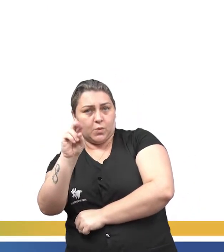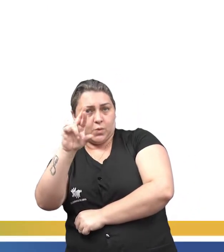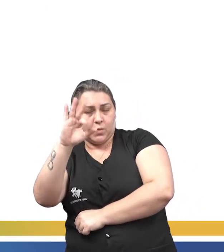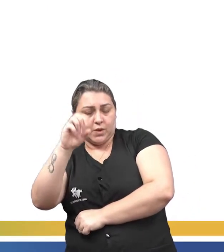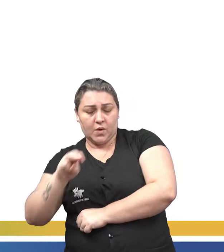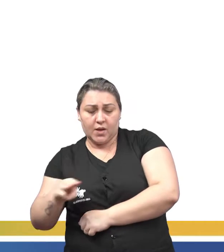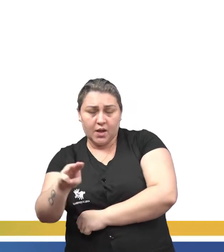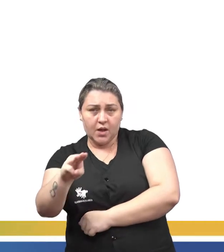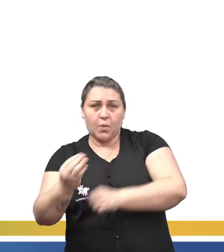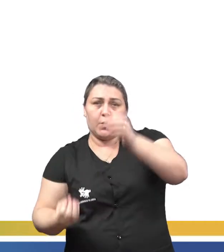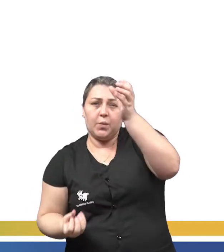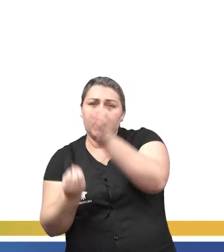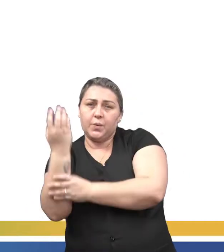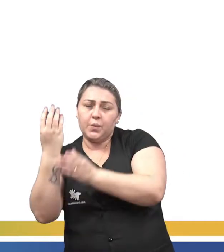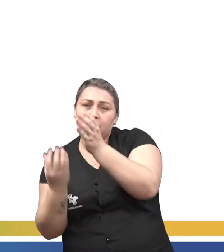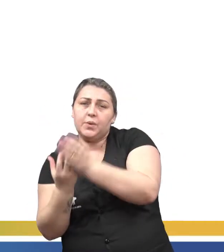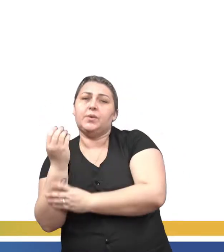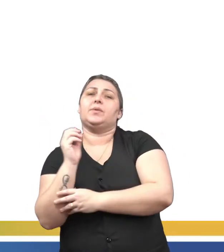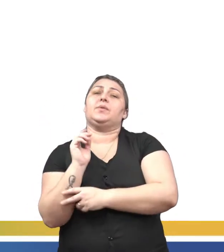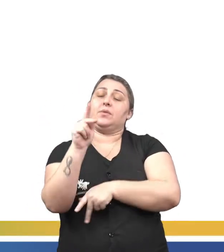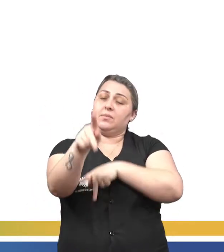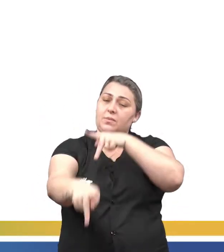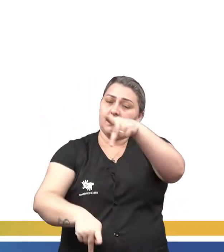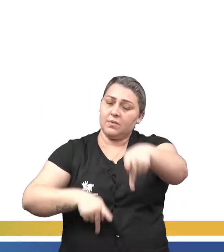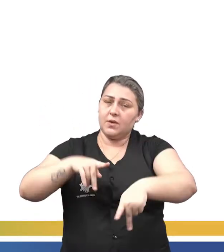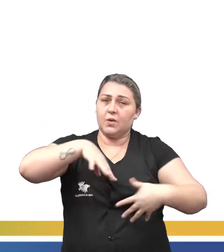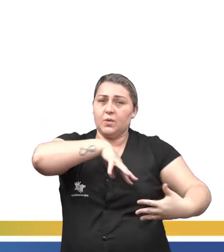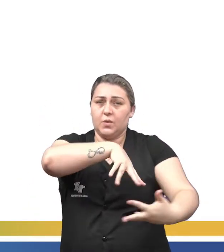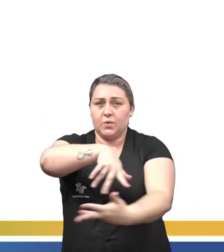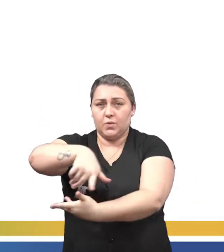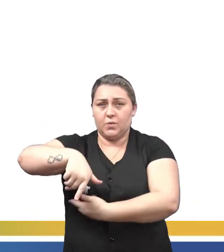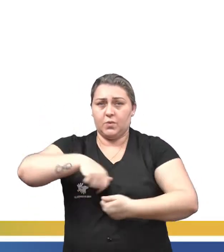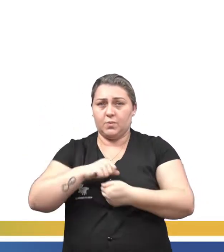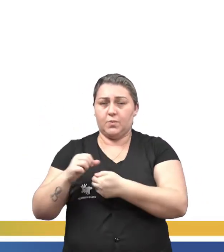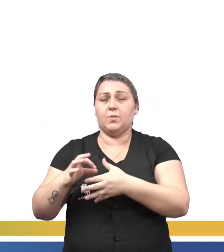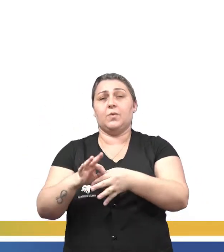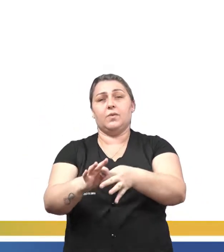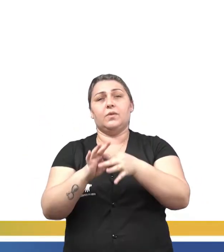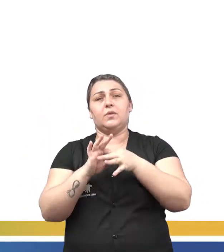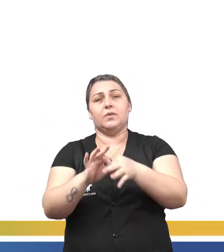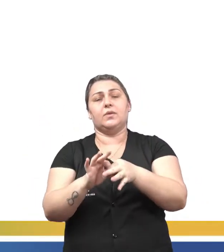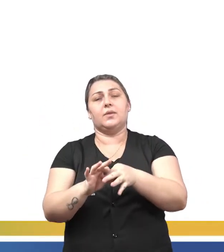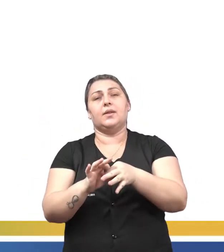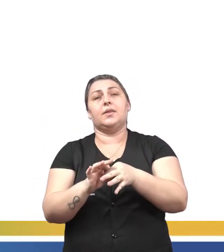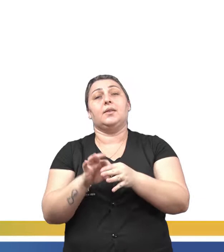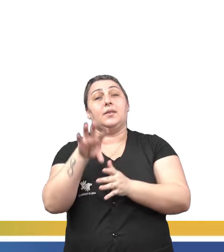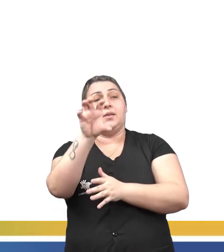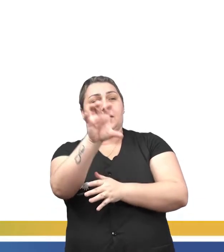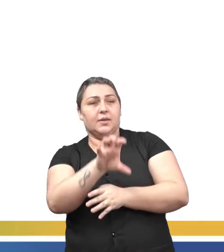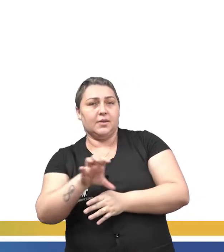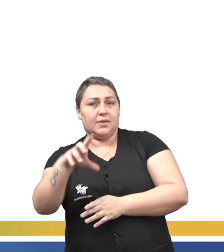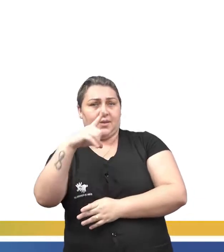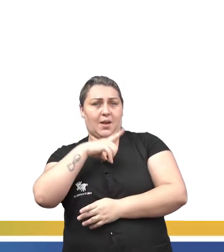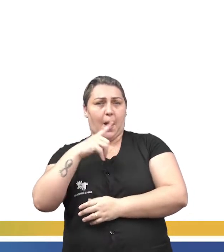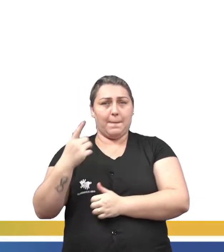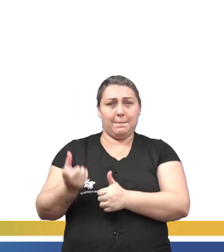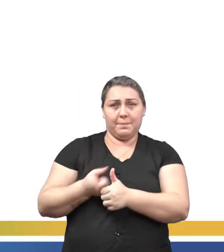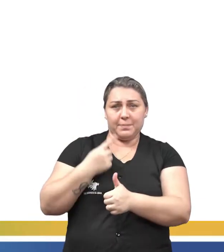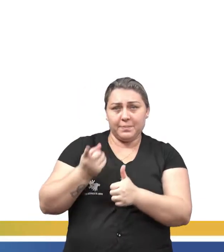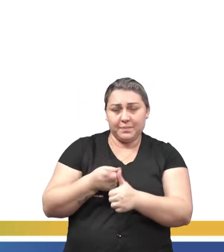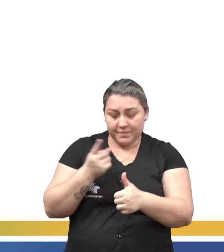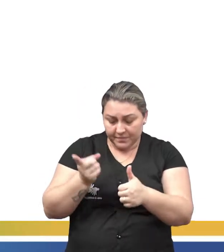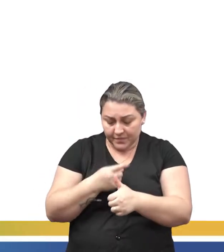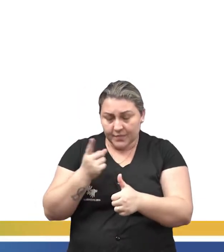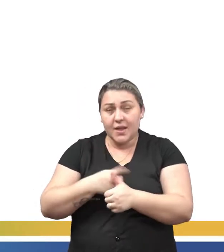desenvolveram-se as mais antigas civilizações do mundo. Isso estaria vinculado ao fato de essa região ter sido uma das primeiras